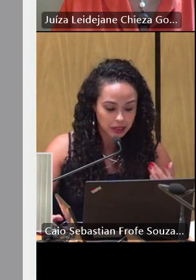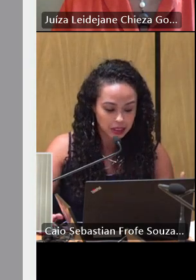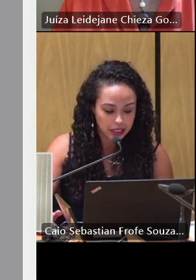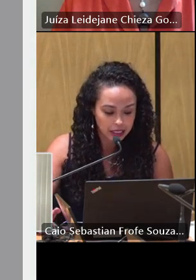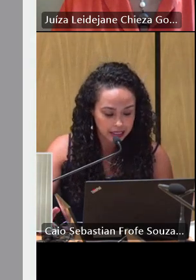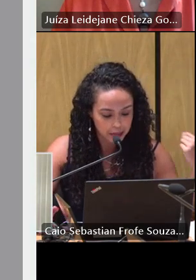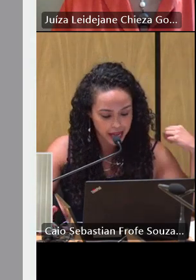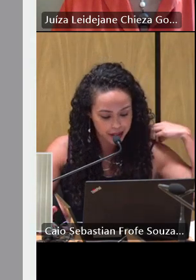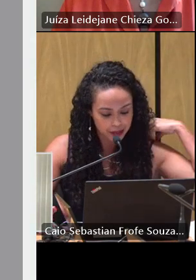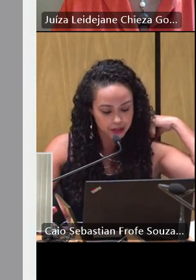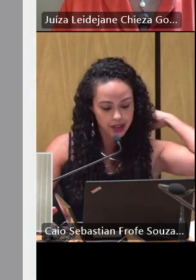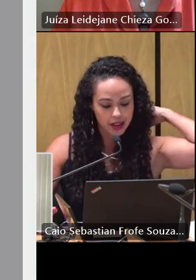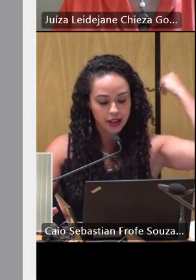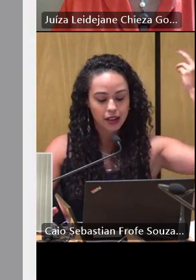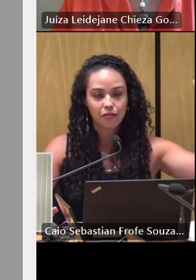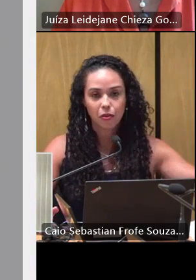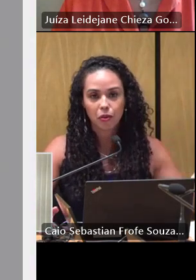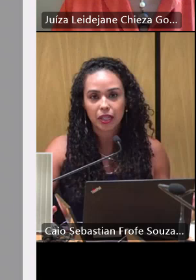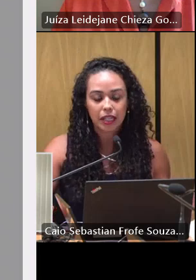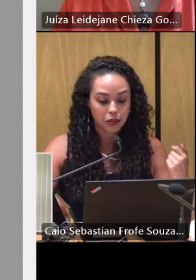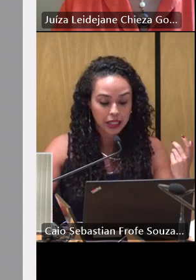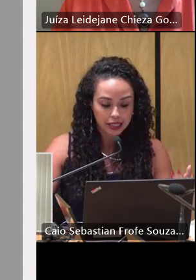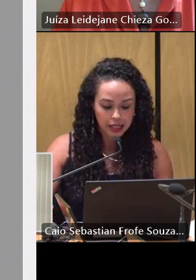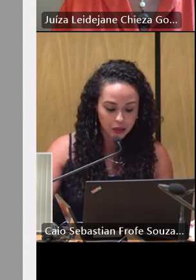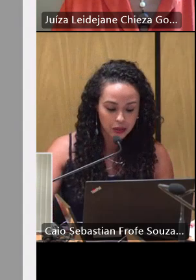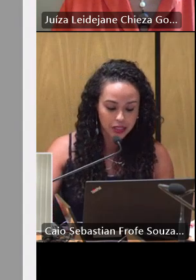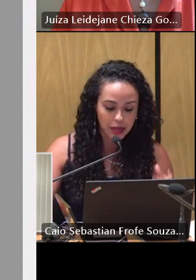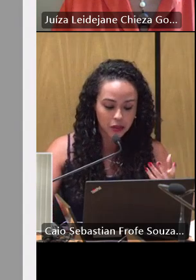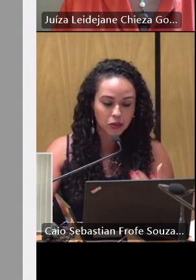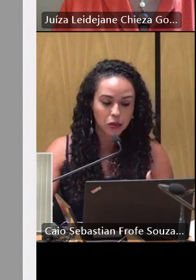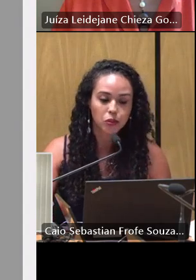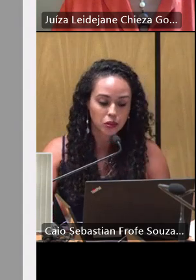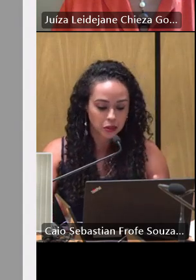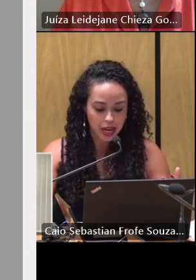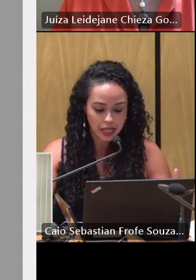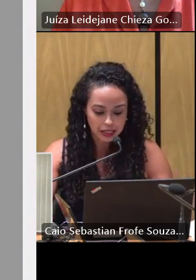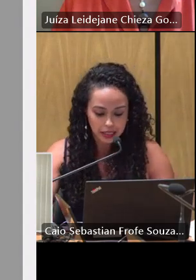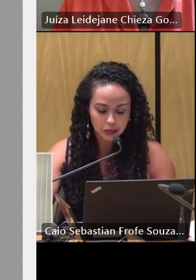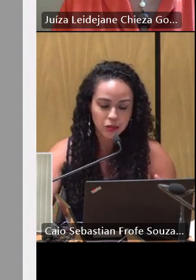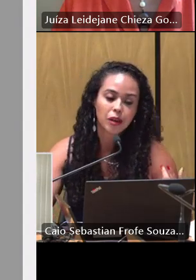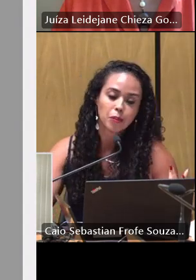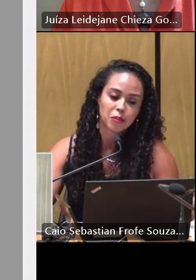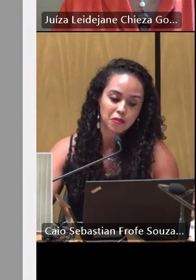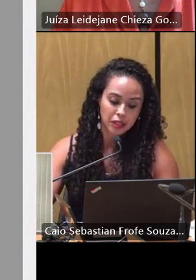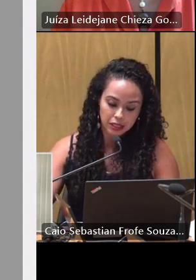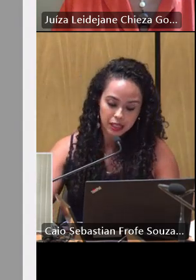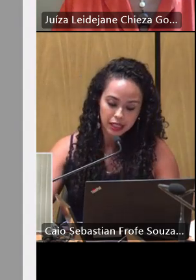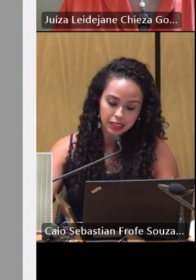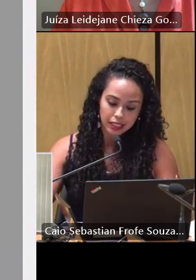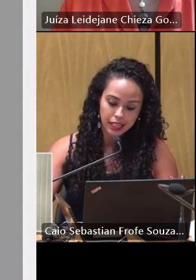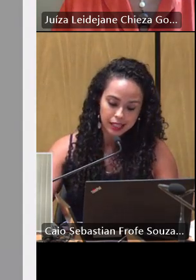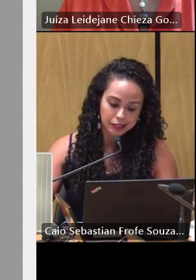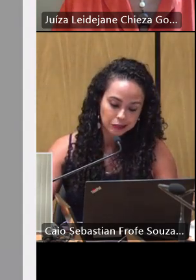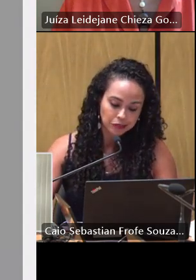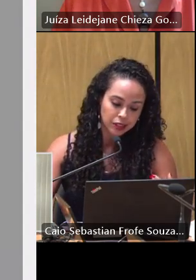abidias Nascimento né que foi um político ex-senador que também lutou muito contra o racismo promovendo